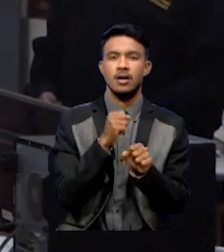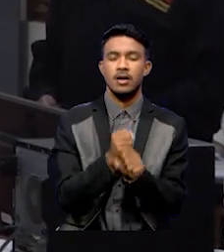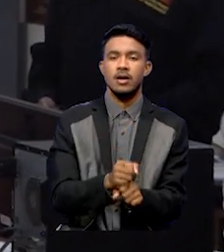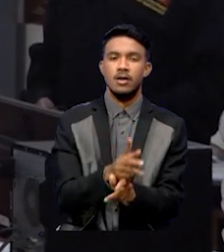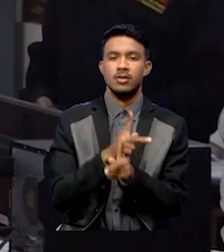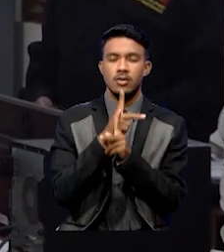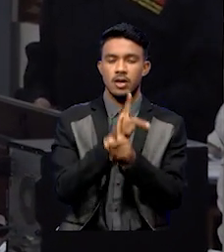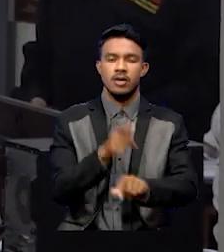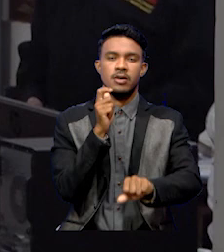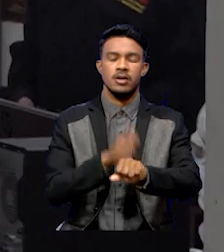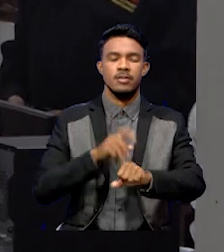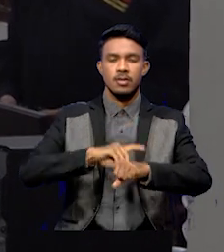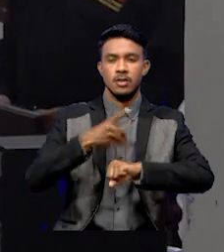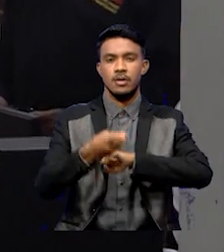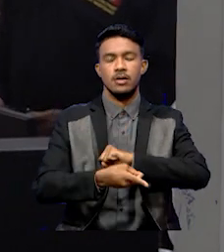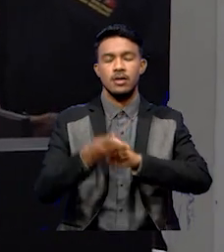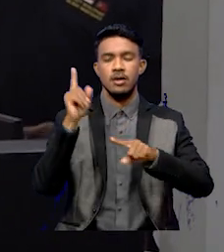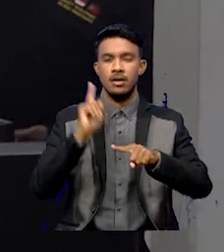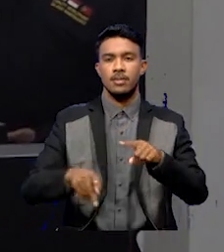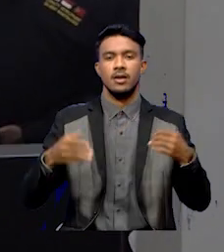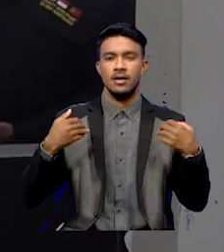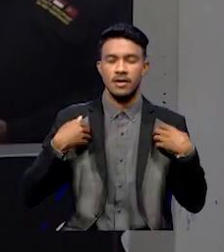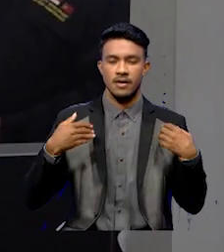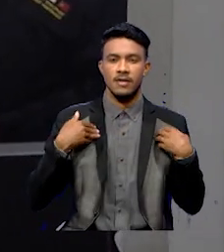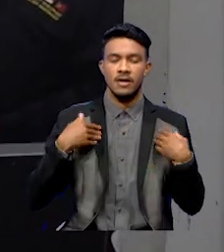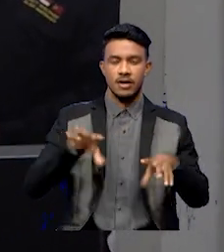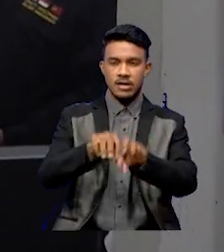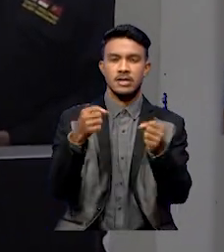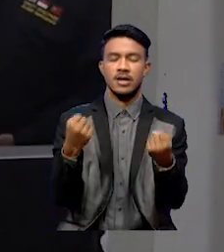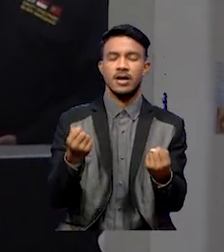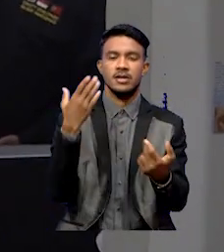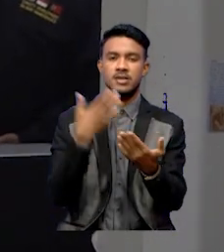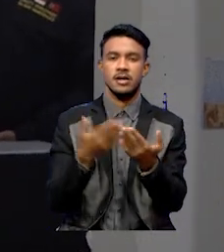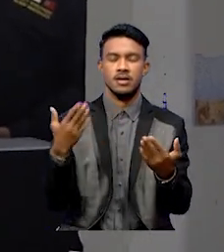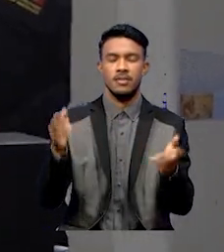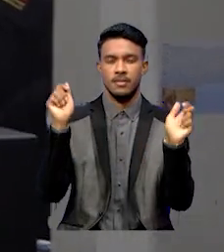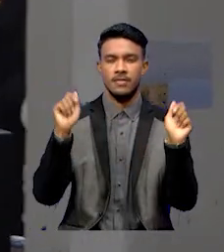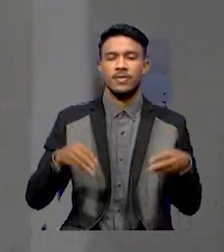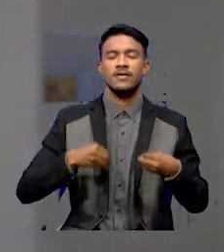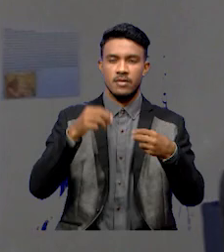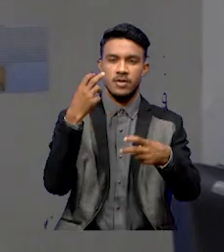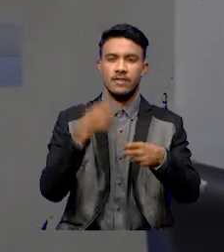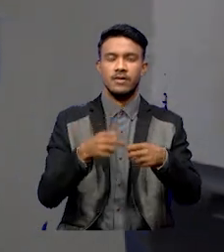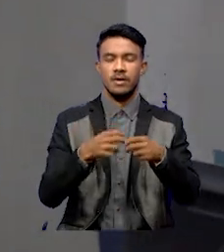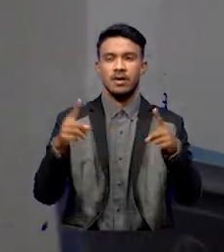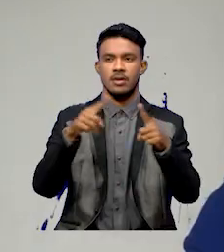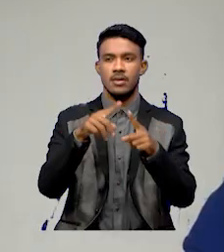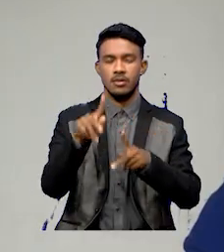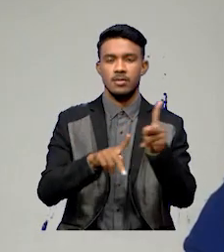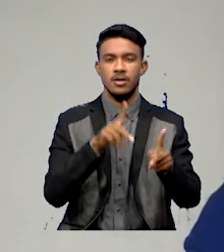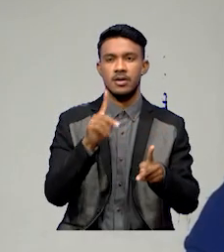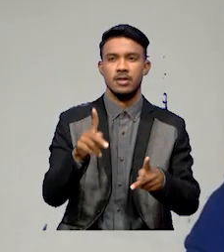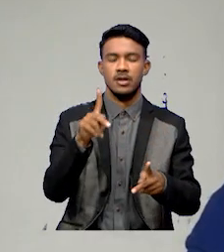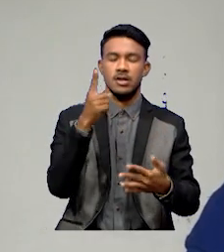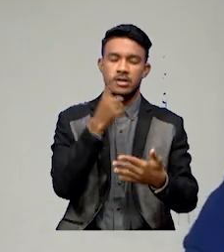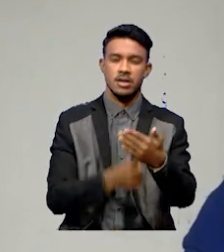a Tempo Calamidade. Nunela bele estraga infraestrutura nebe iha, hodi la bele fo impacto ba comunidade. Sai dia mak